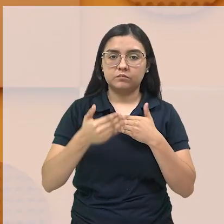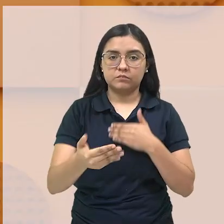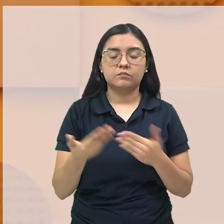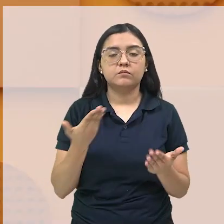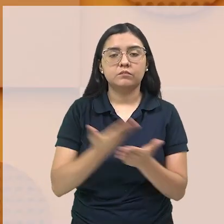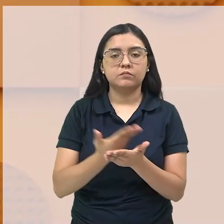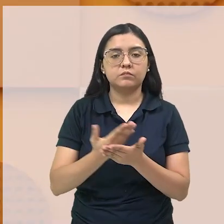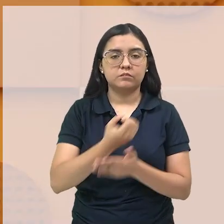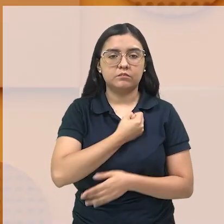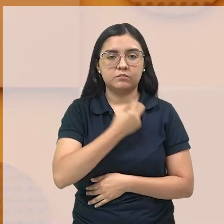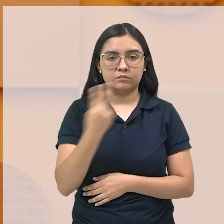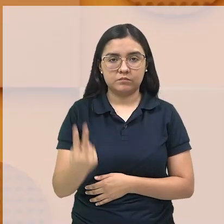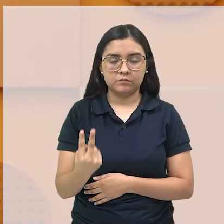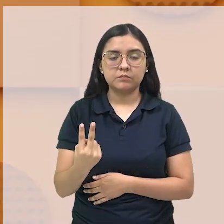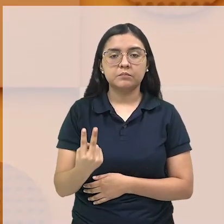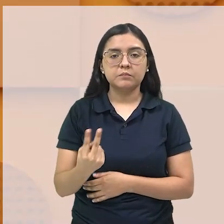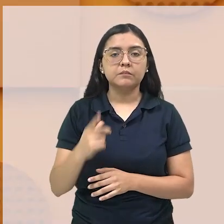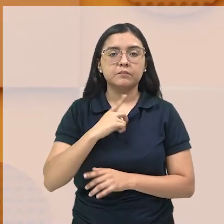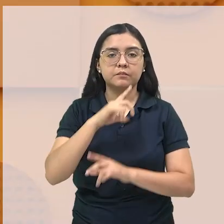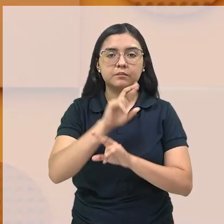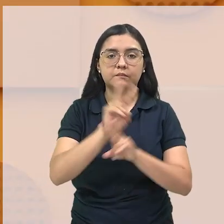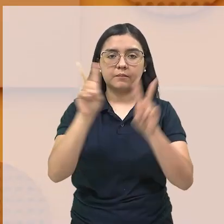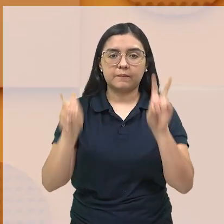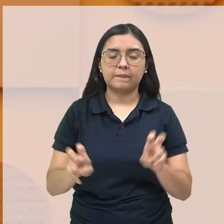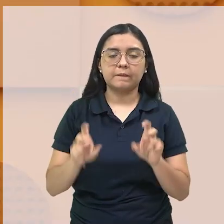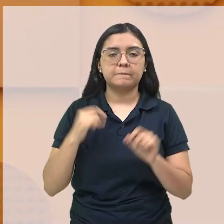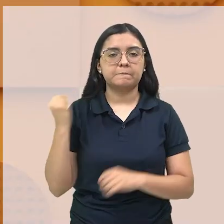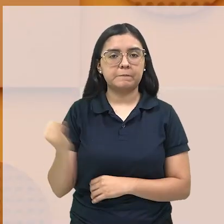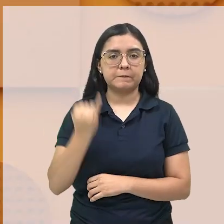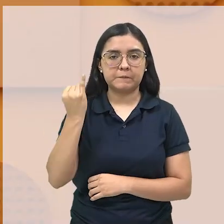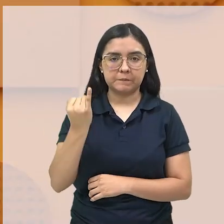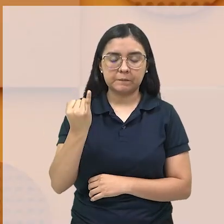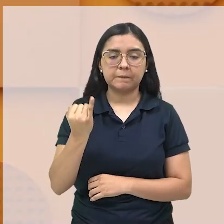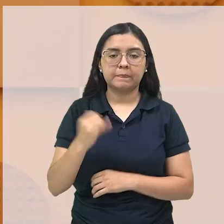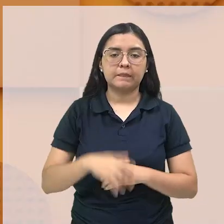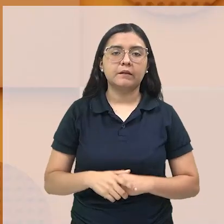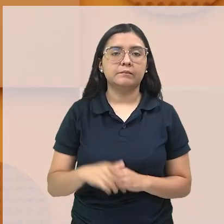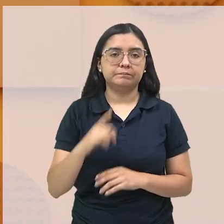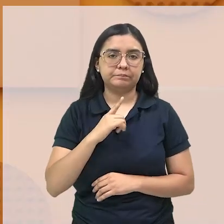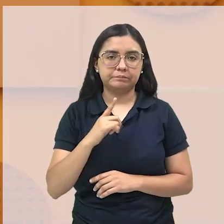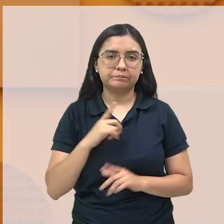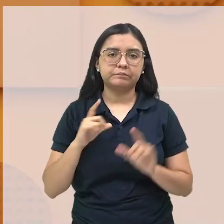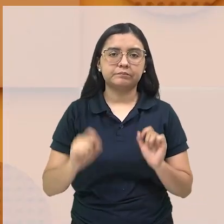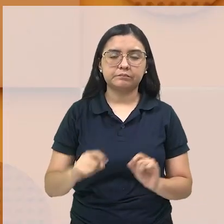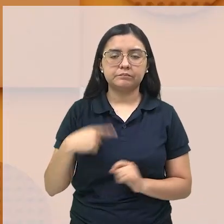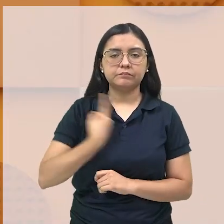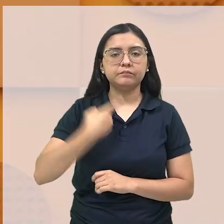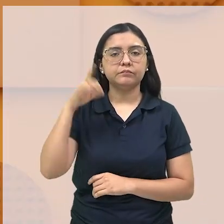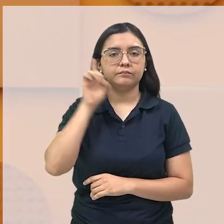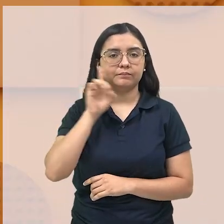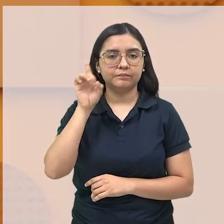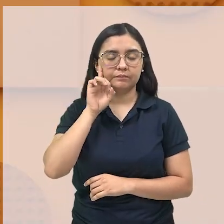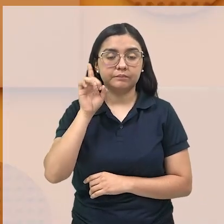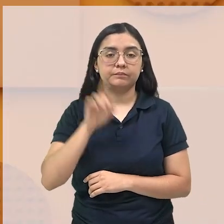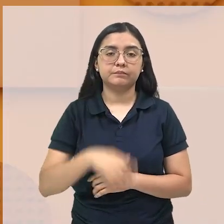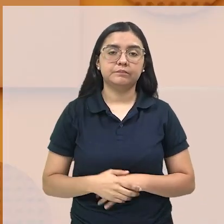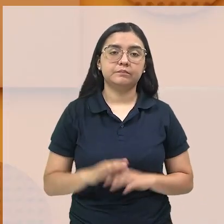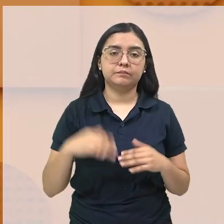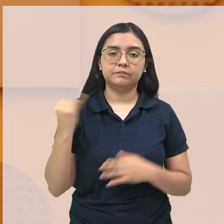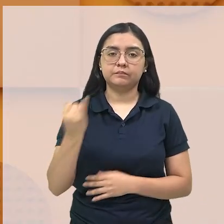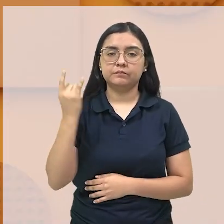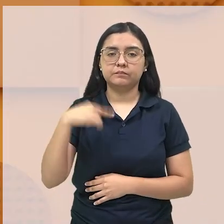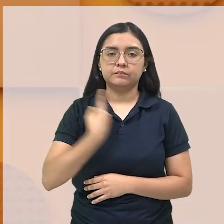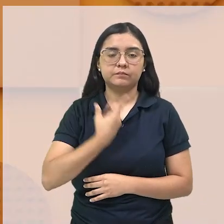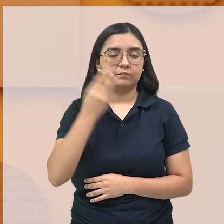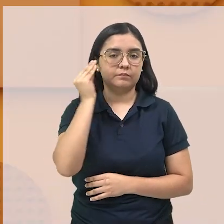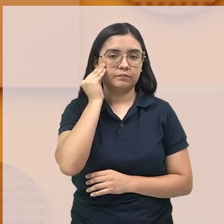número 2, pessoal, o tema é muito importante, está presente aí no dia a dia das pessoas. E é importante a gente